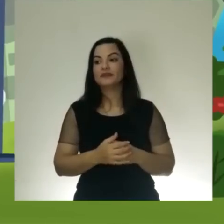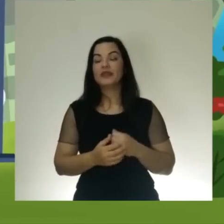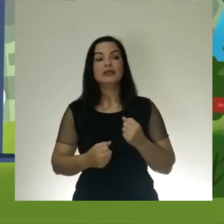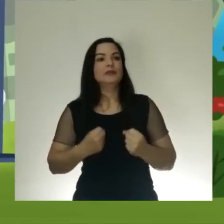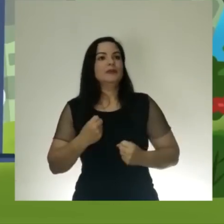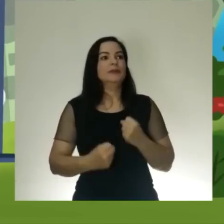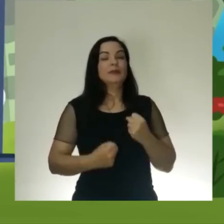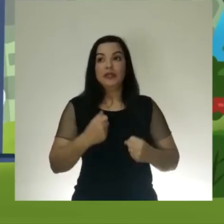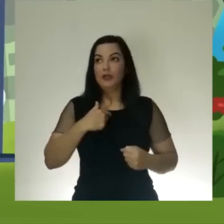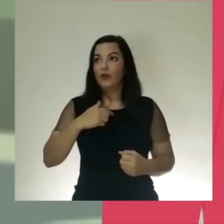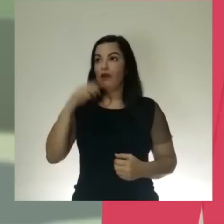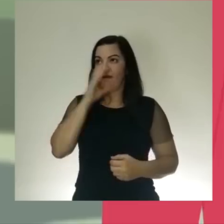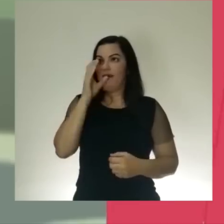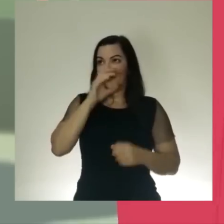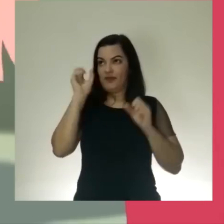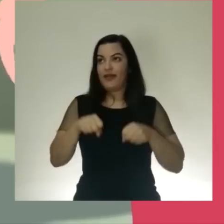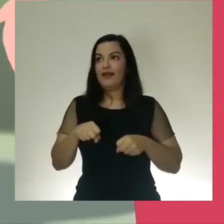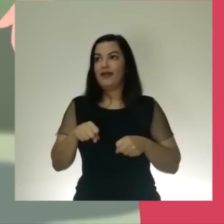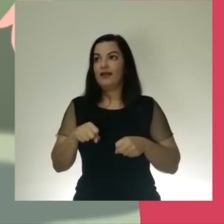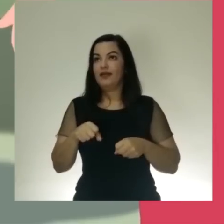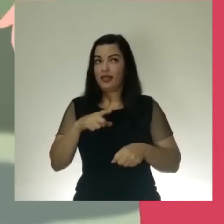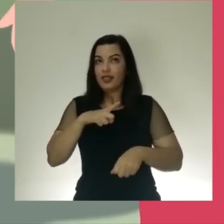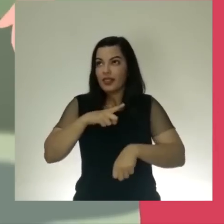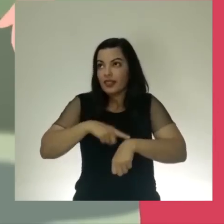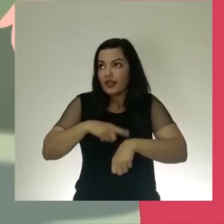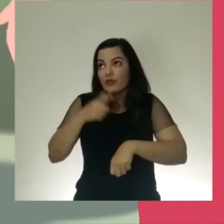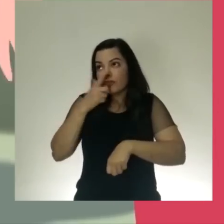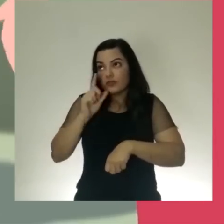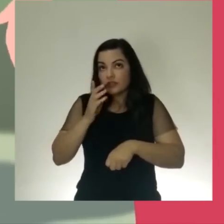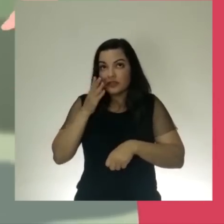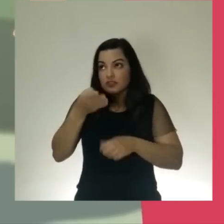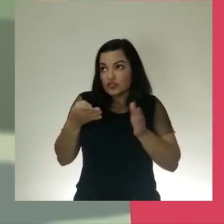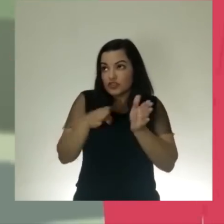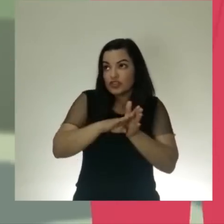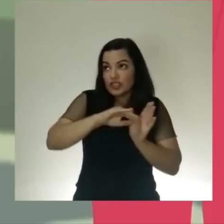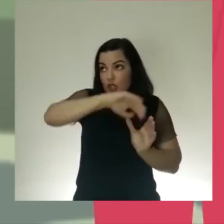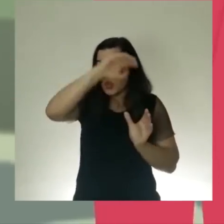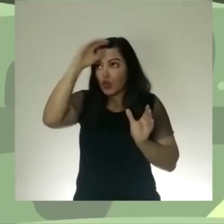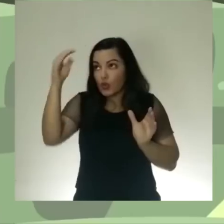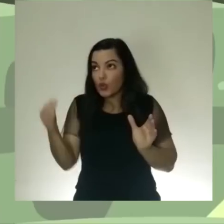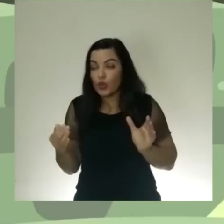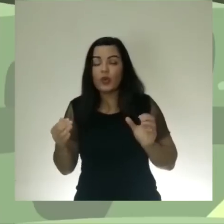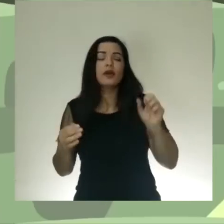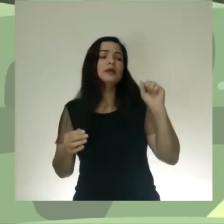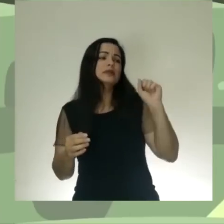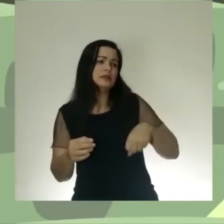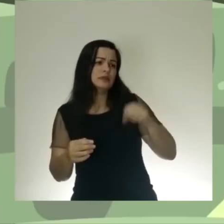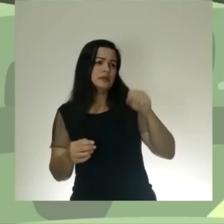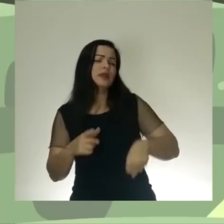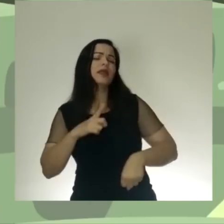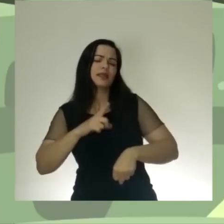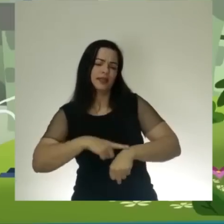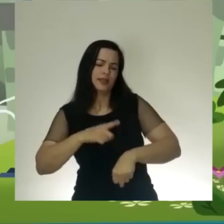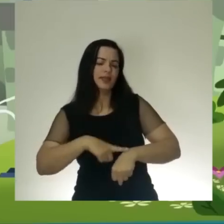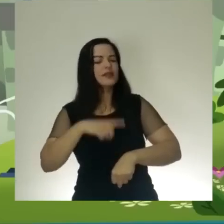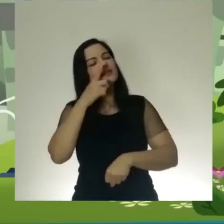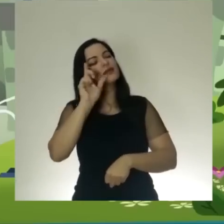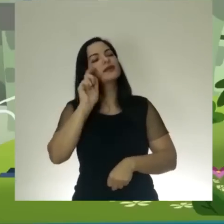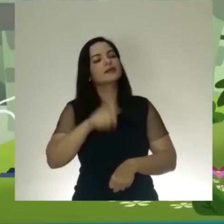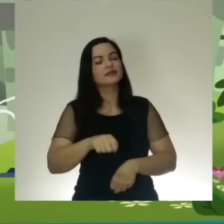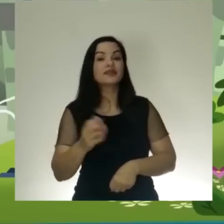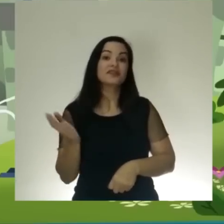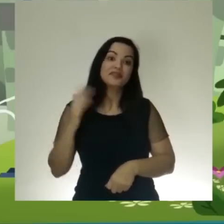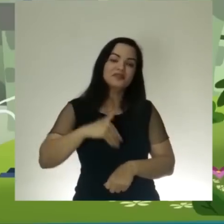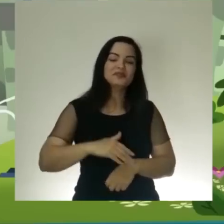Eu fui bem rápido, né? Ainda dá tempo de ir no túnel? Sim, temos tempo. Para